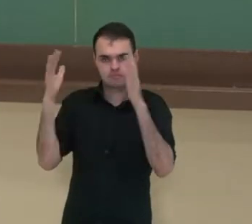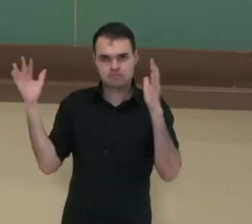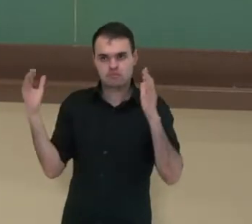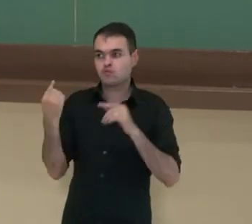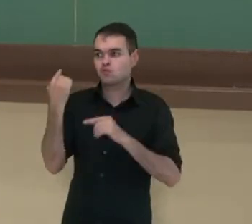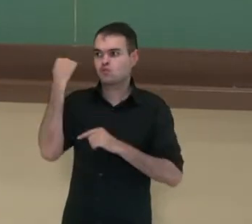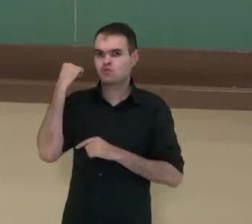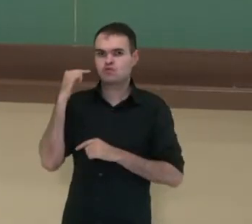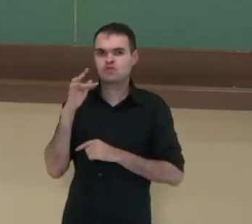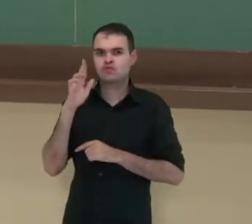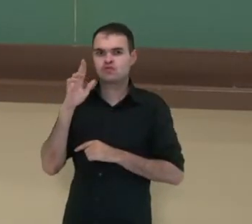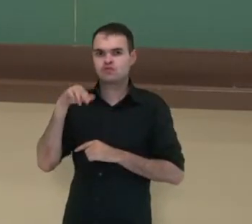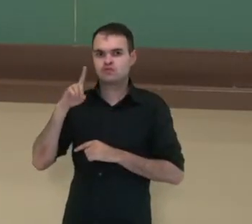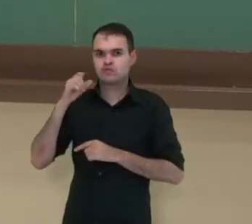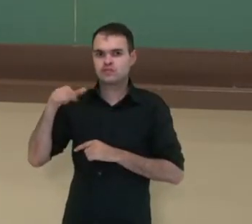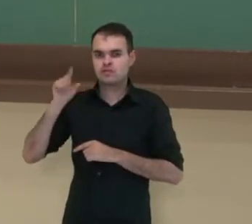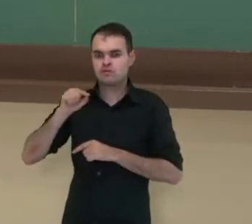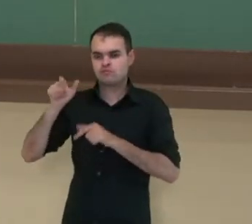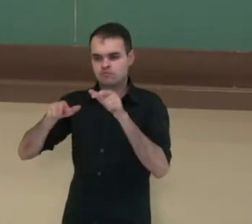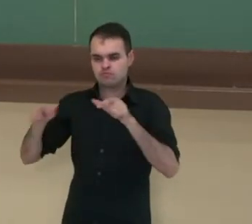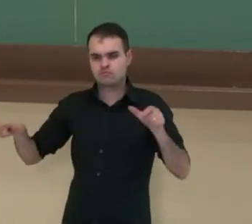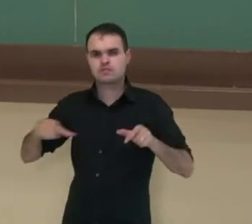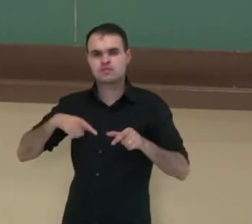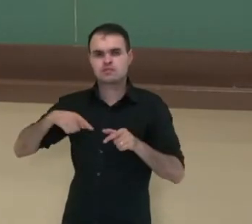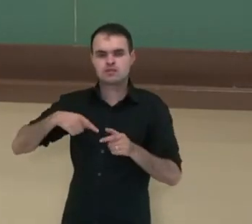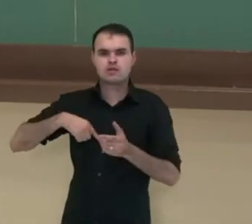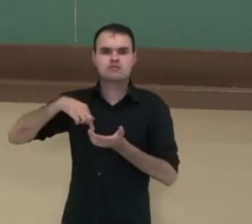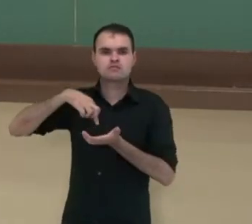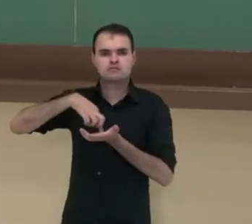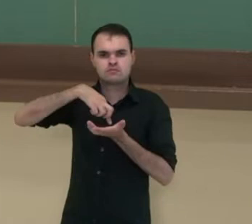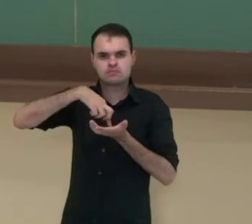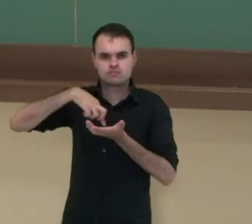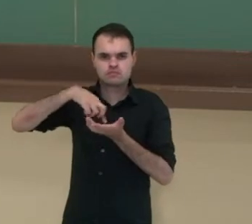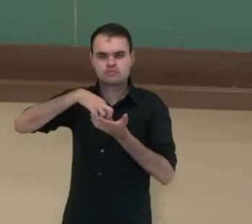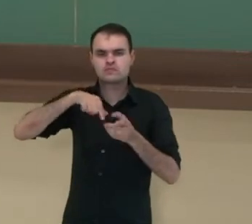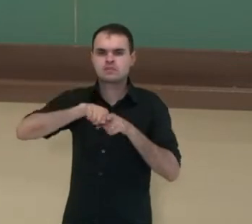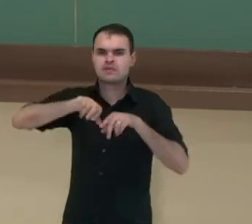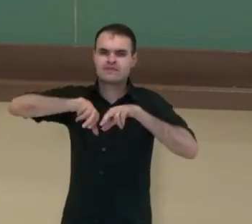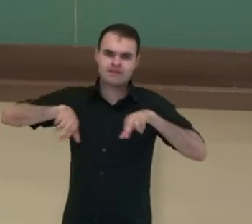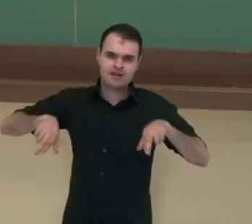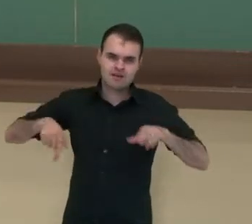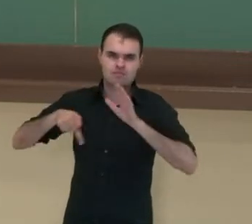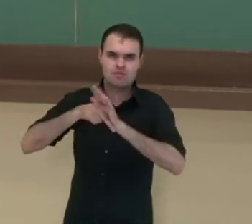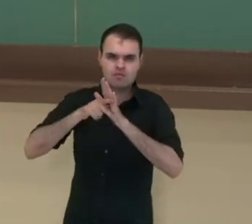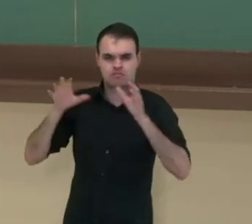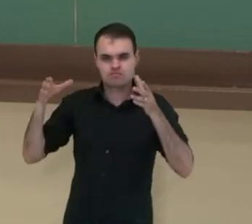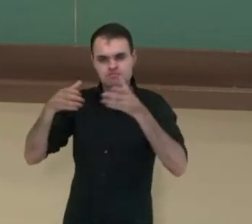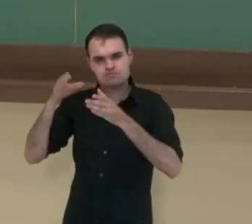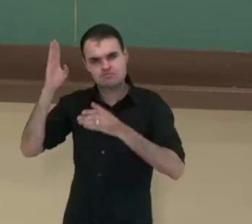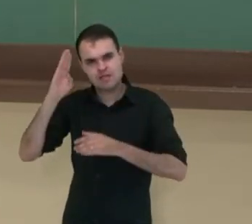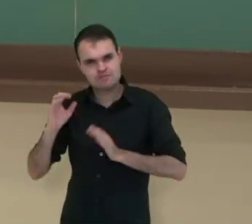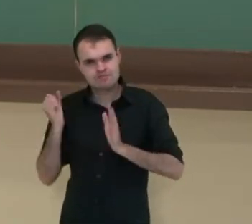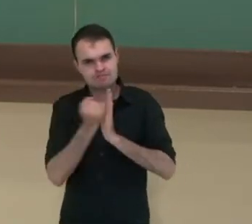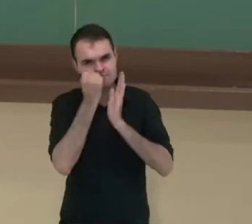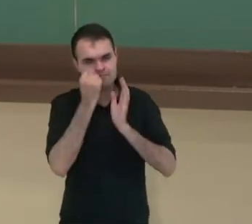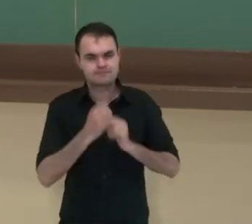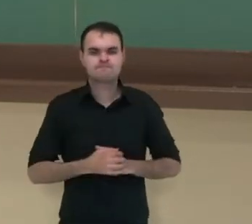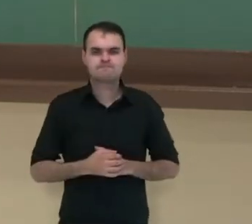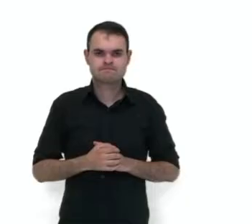Então a gente tem os personagens dessa mata né o saci-pererê muito mais trazendo essa história bem brasileira